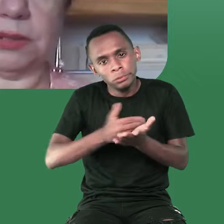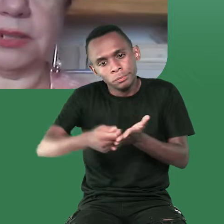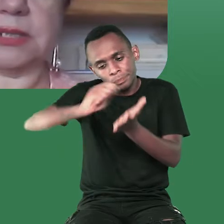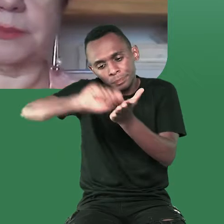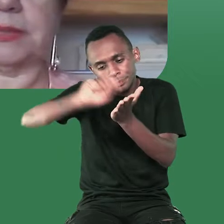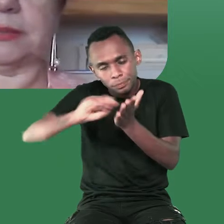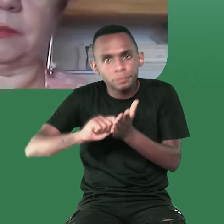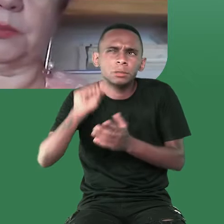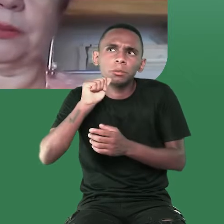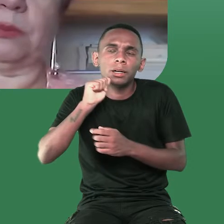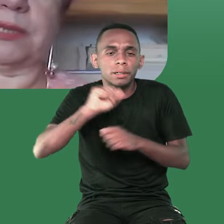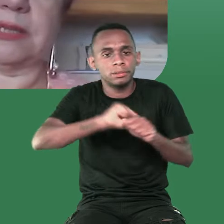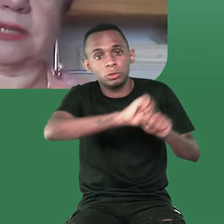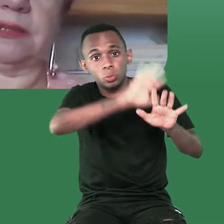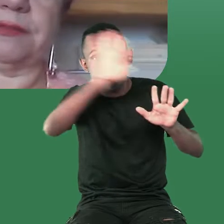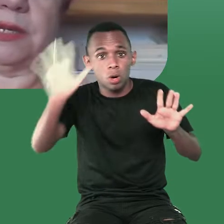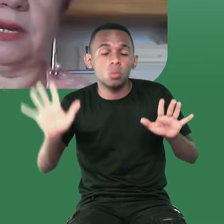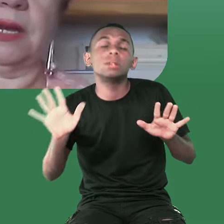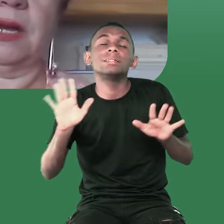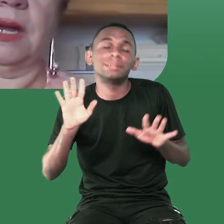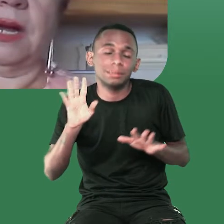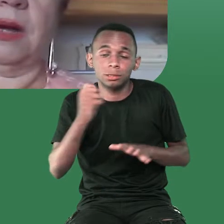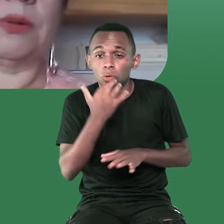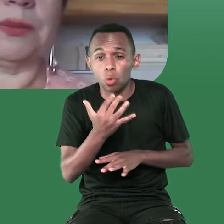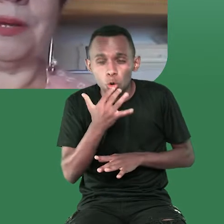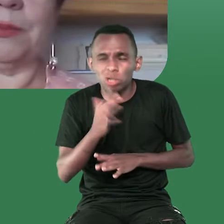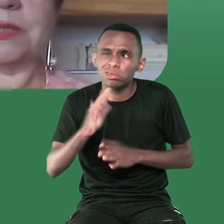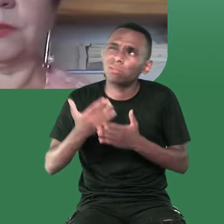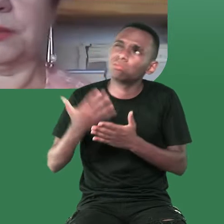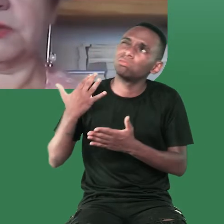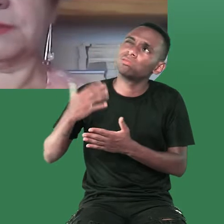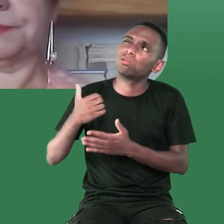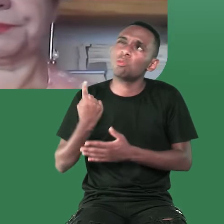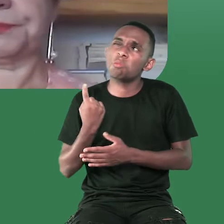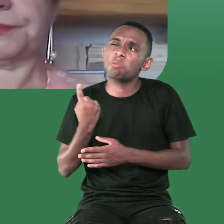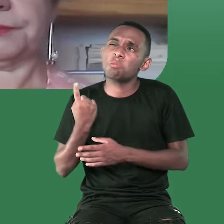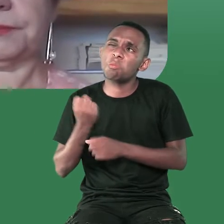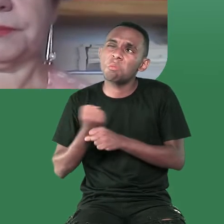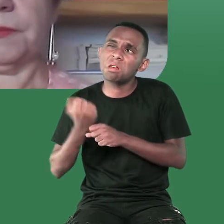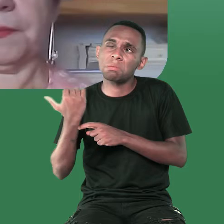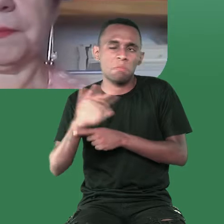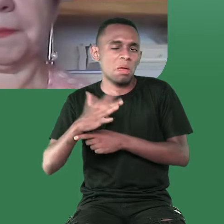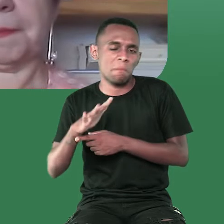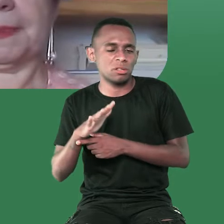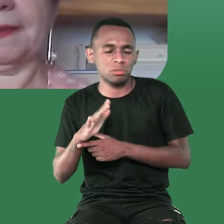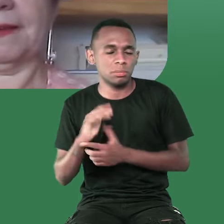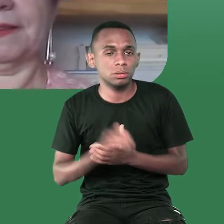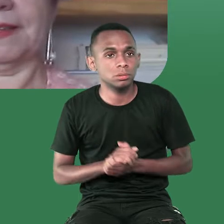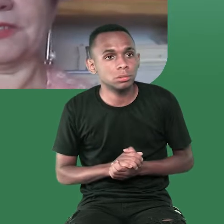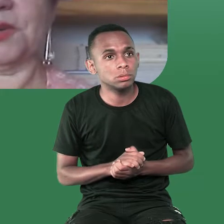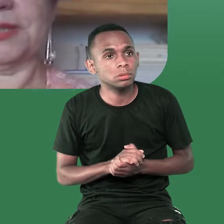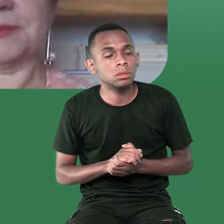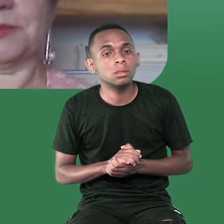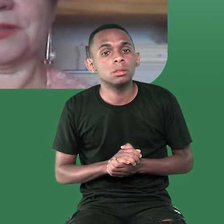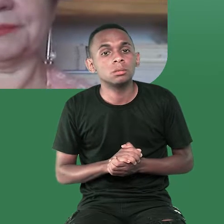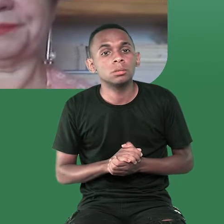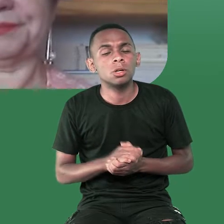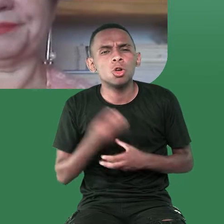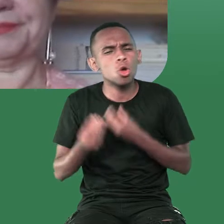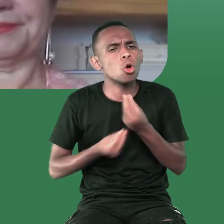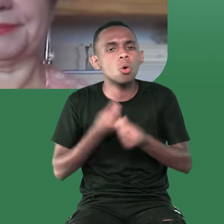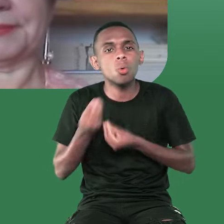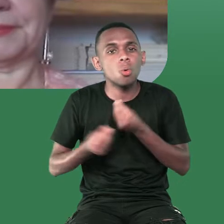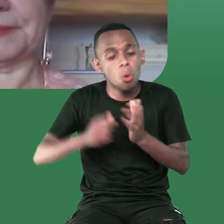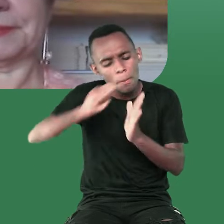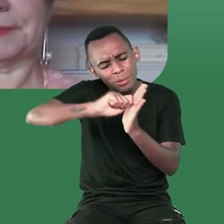Mulheres Arco-Íris há mais tempo, porque eu comecei a escrever há 1 ano e meio, mais ou menos. E como que Acho foi que esse processo